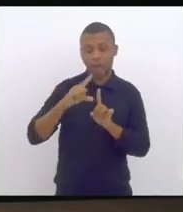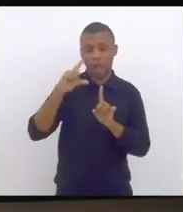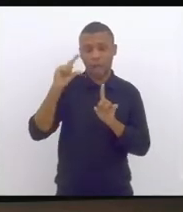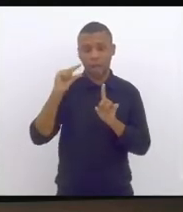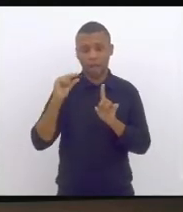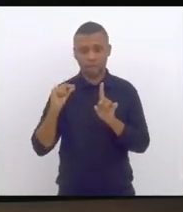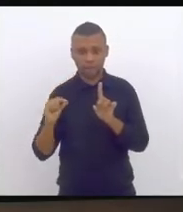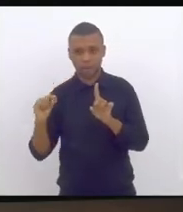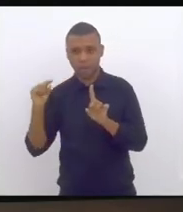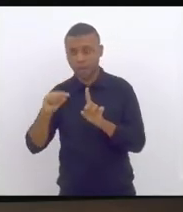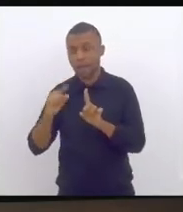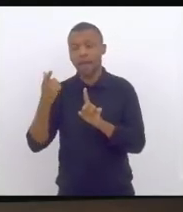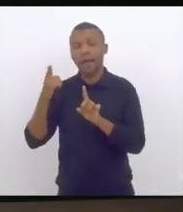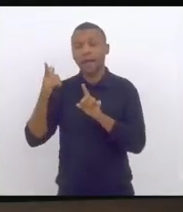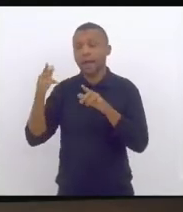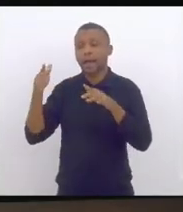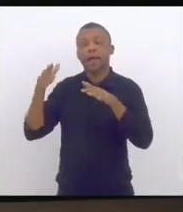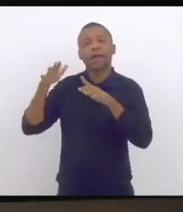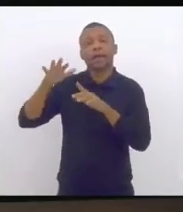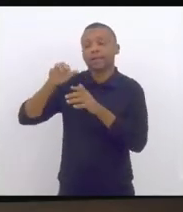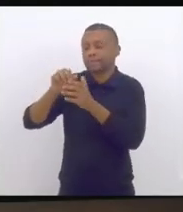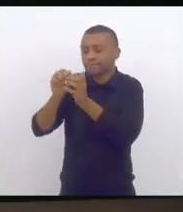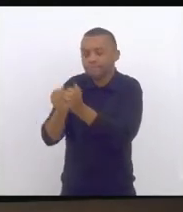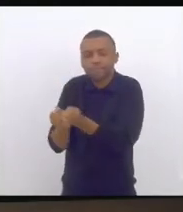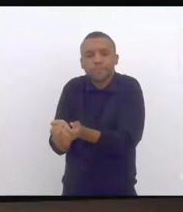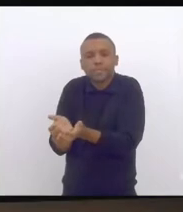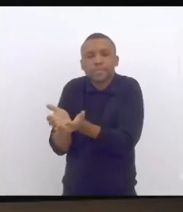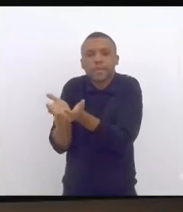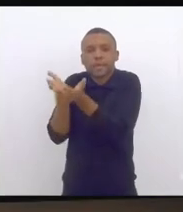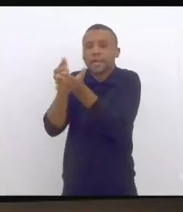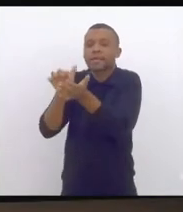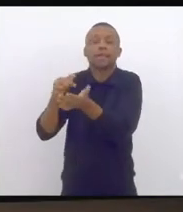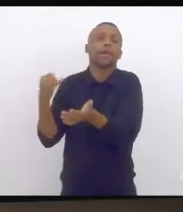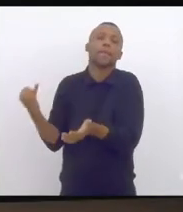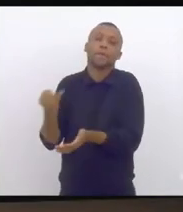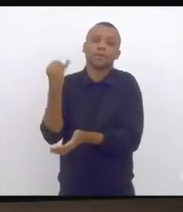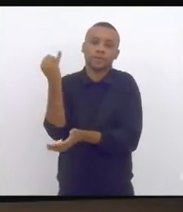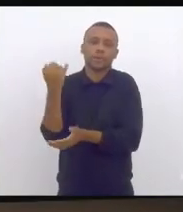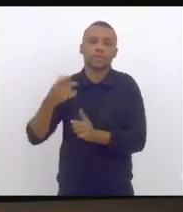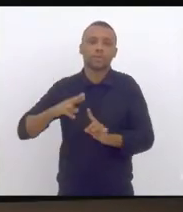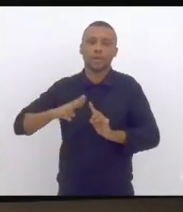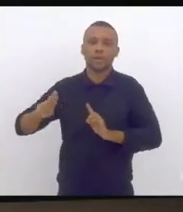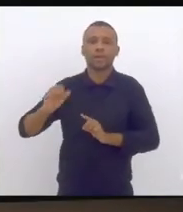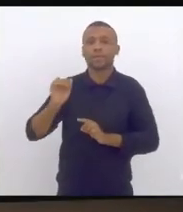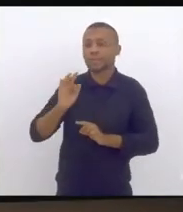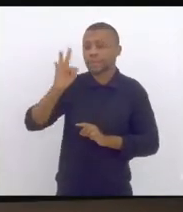é sagrada, ela é fundamental para as religiões de matriz